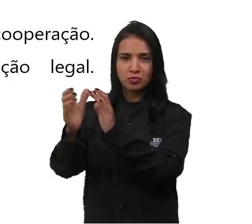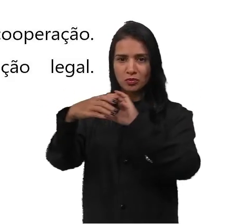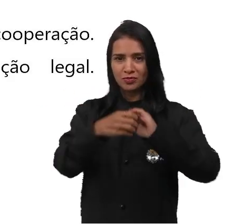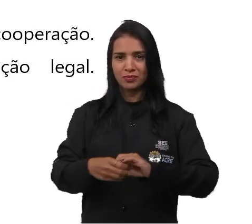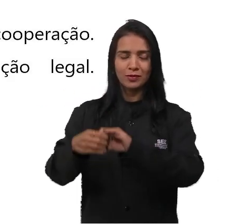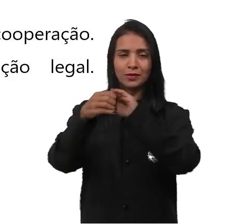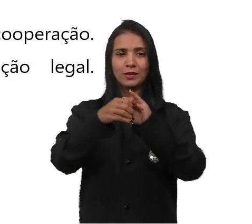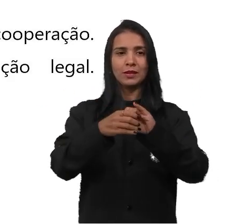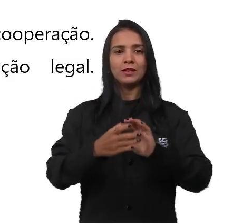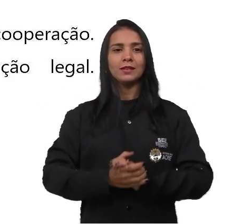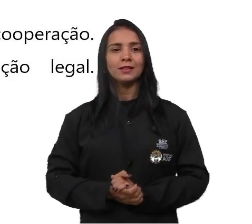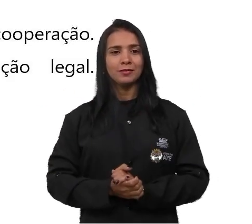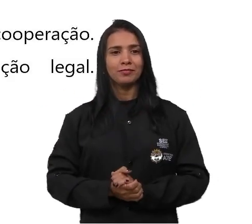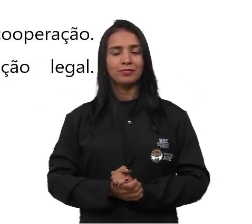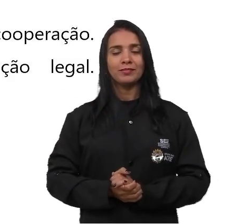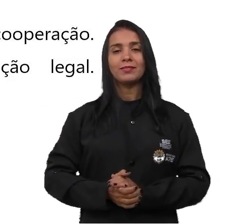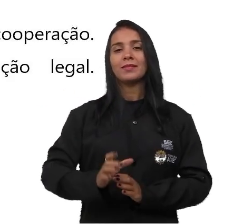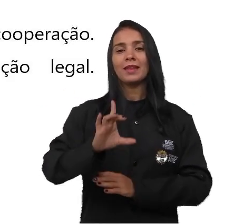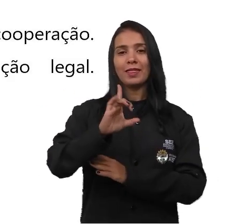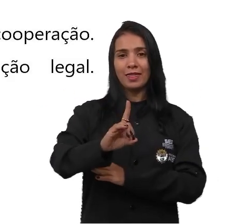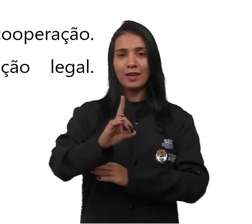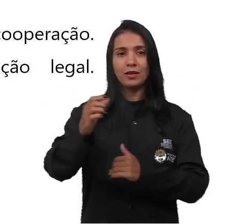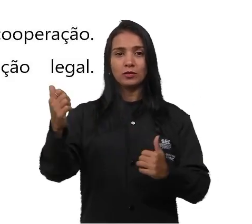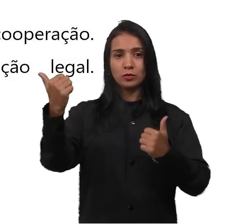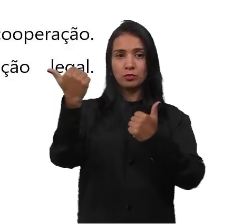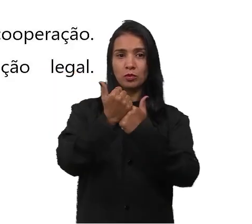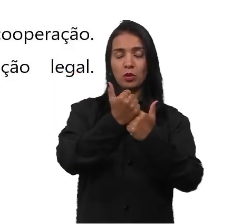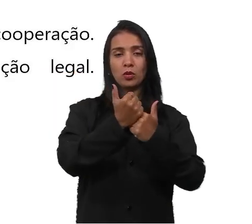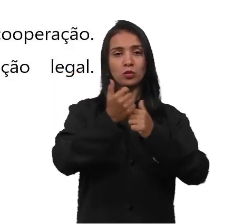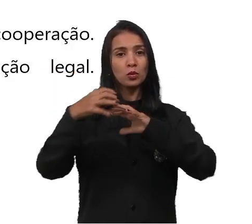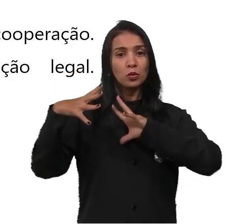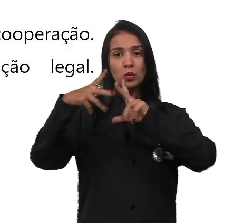D. Substitui completamente o trabalho